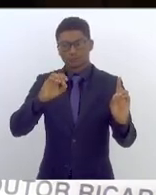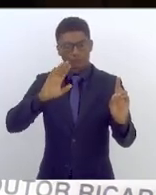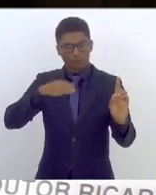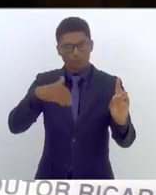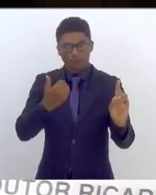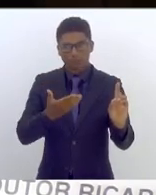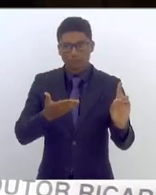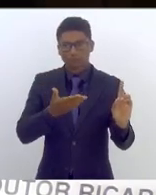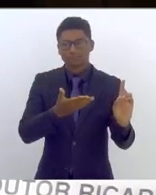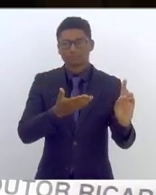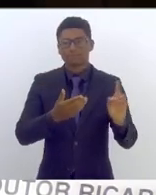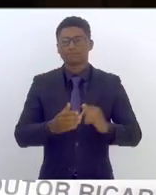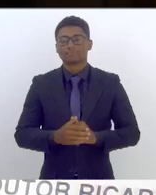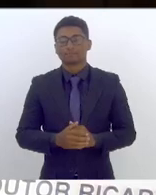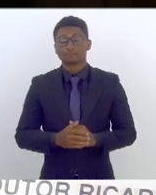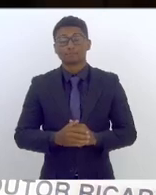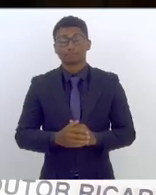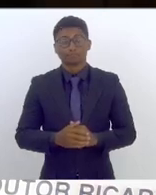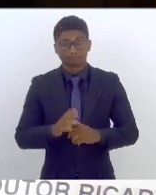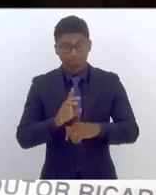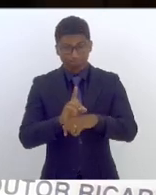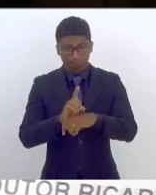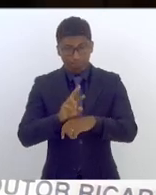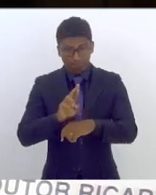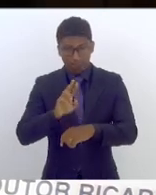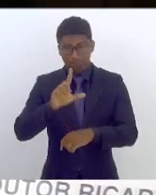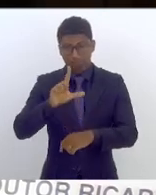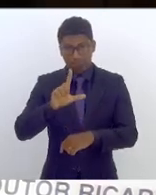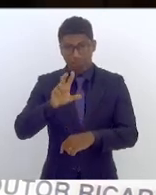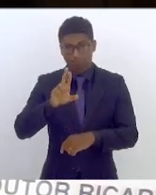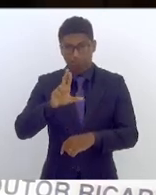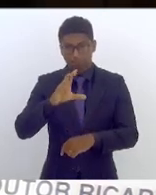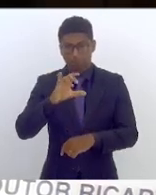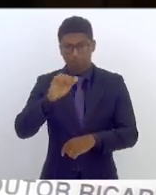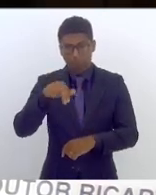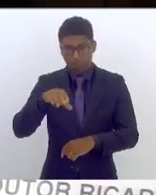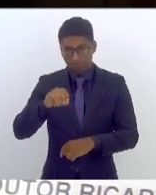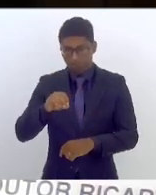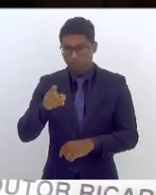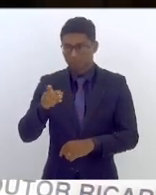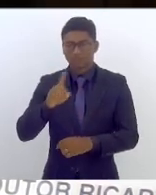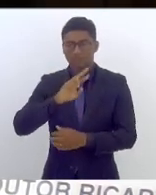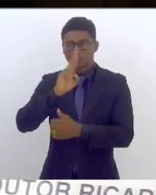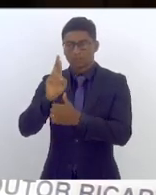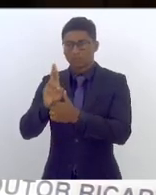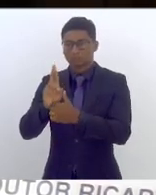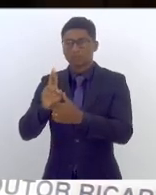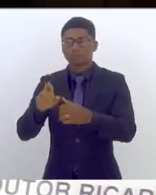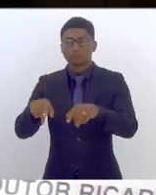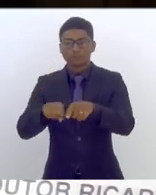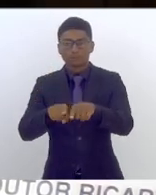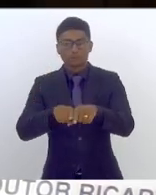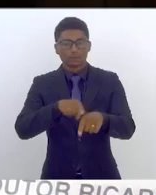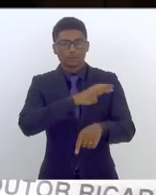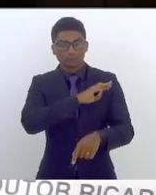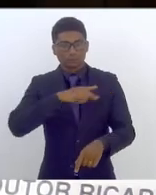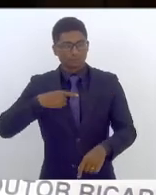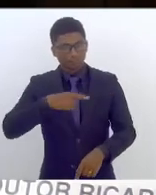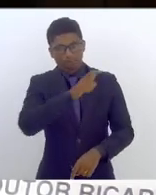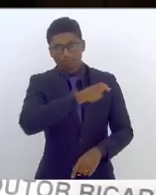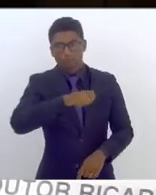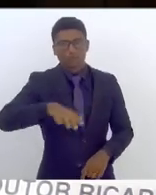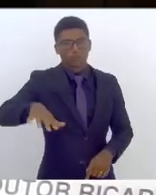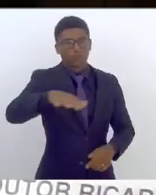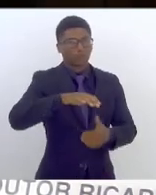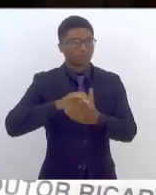doutor Luciano procurador-geral na pessoa de quem saúde todos os membros do Ministério Público Fluminense Doutor Pinheiro